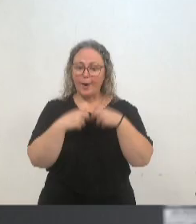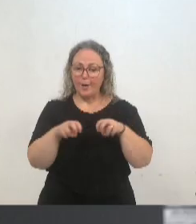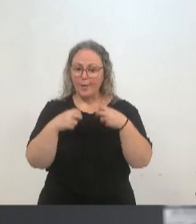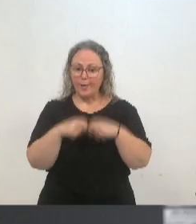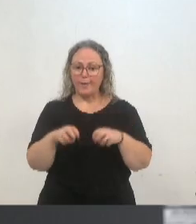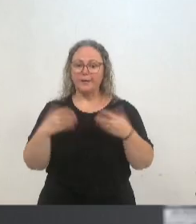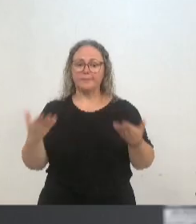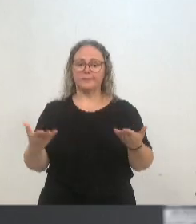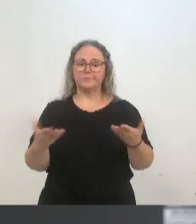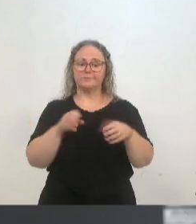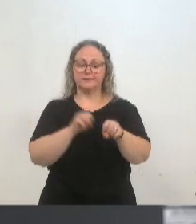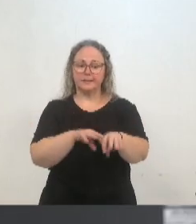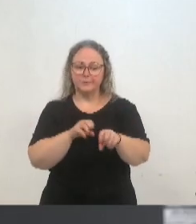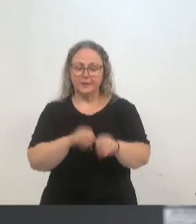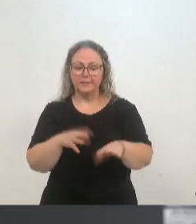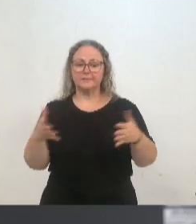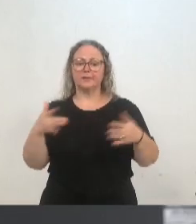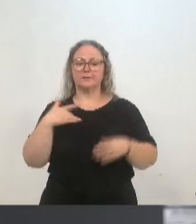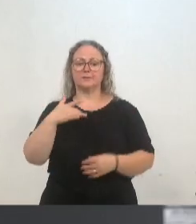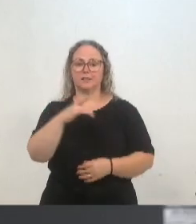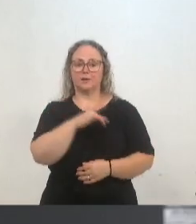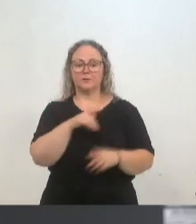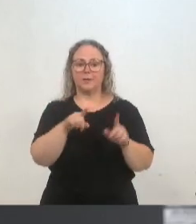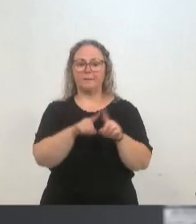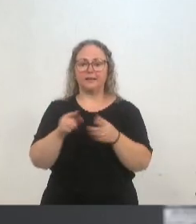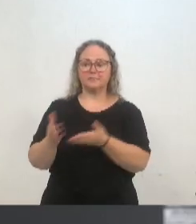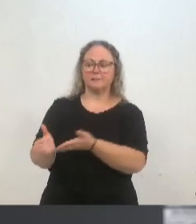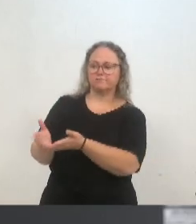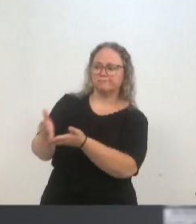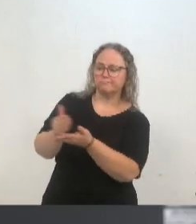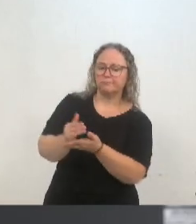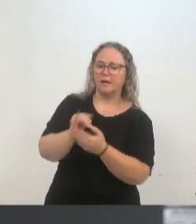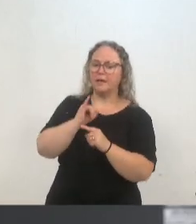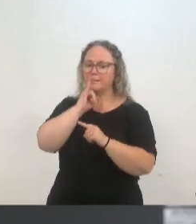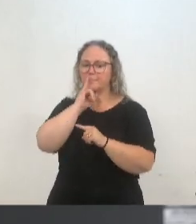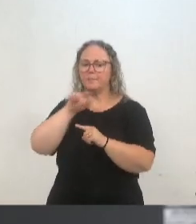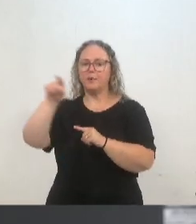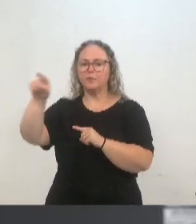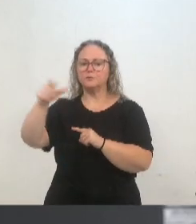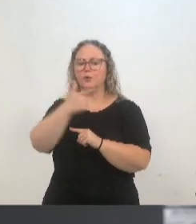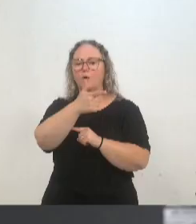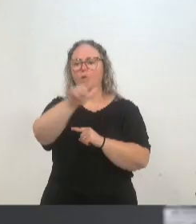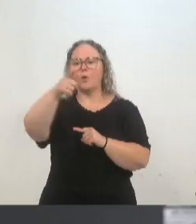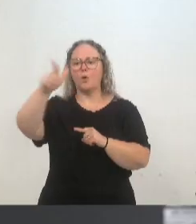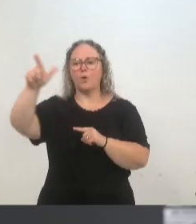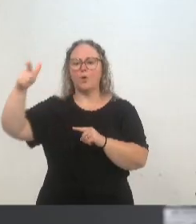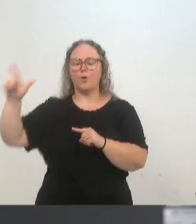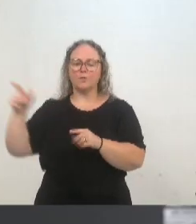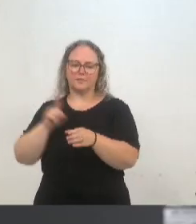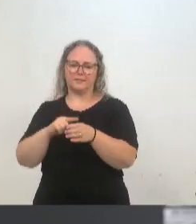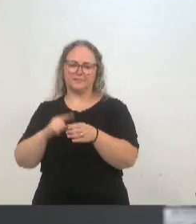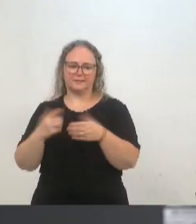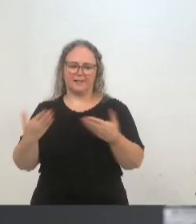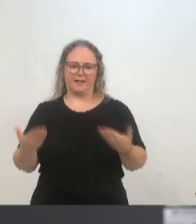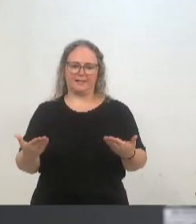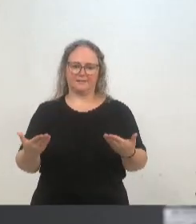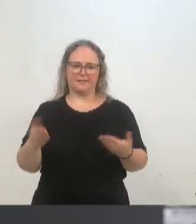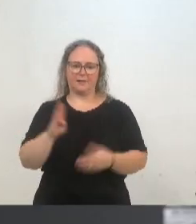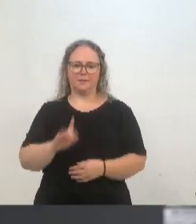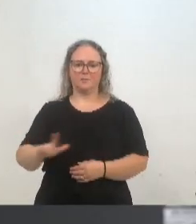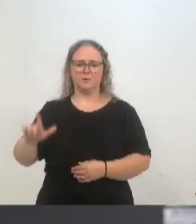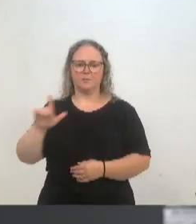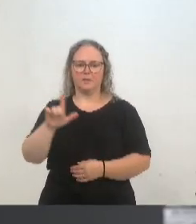de educação, mas na hora de produzir e arrecadar, o imposto fica onde? Fica em Gaspar, Indaial, Timbó, Pomerode, e Blumenau